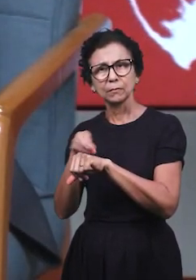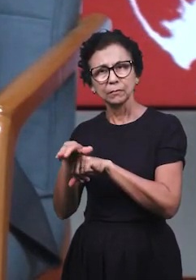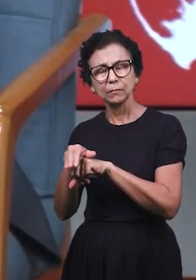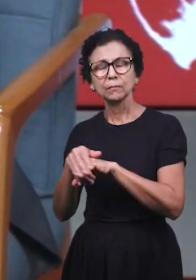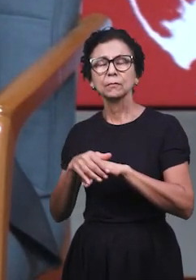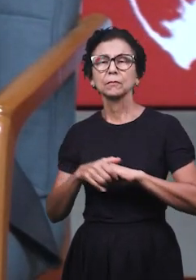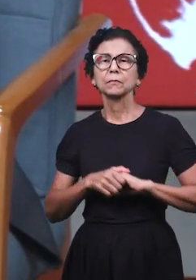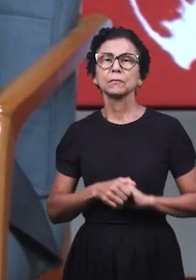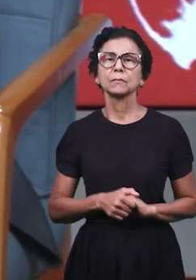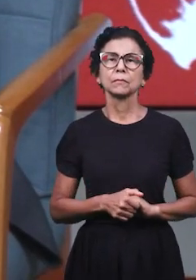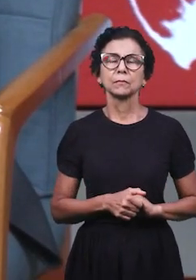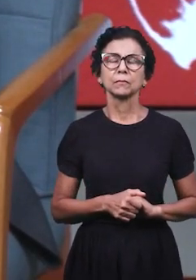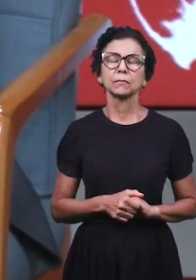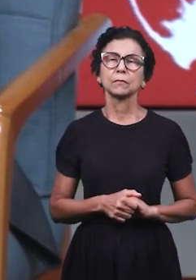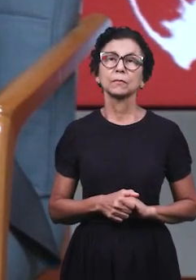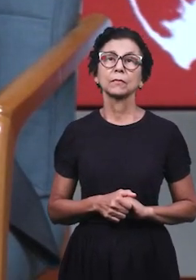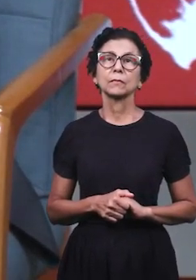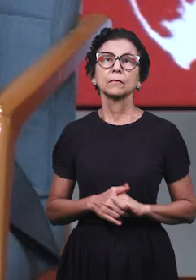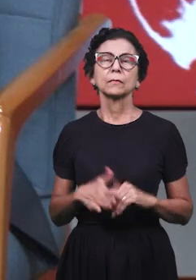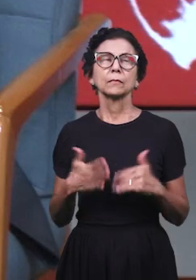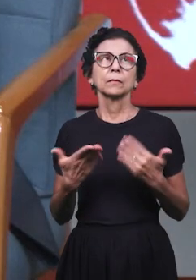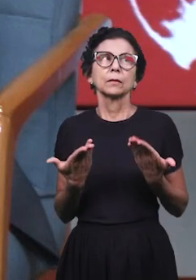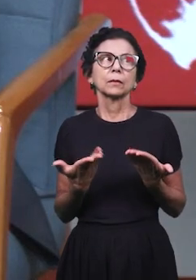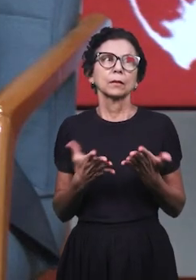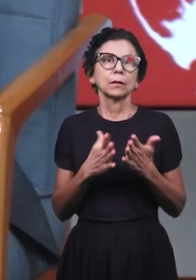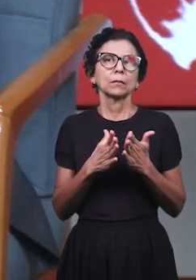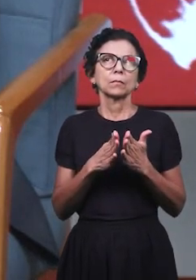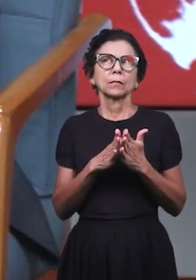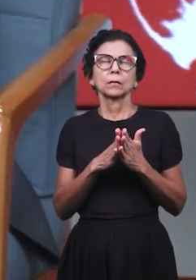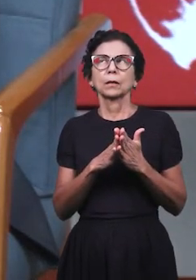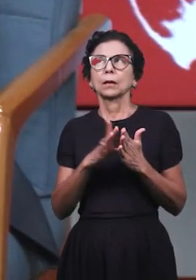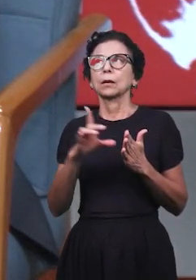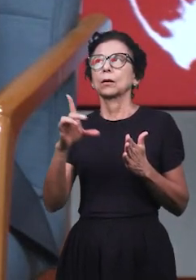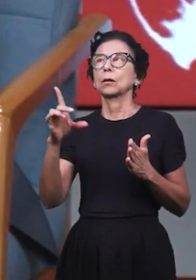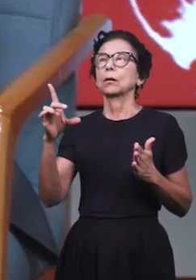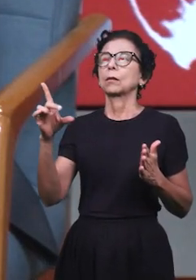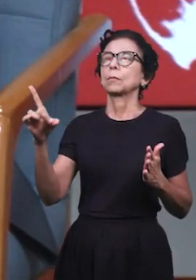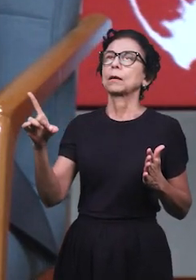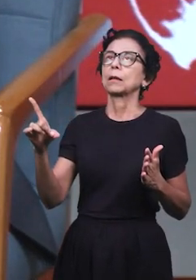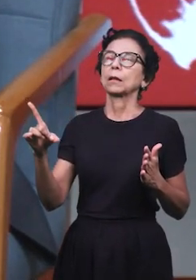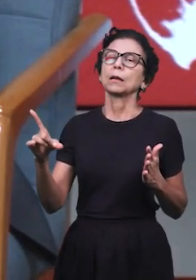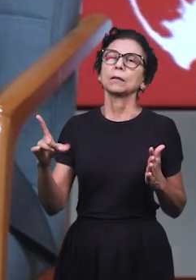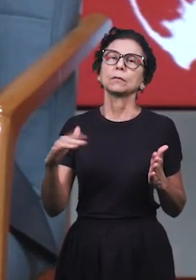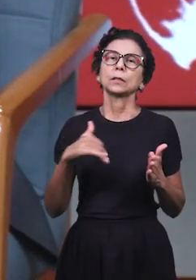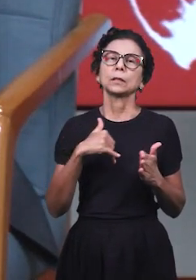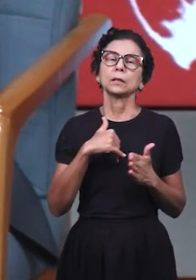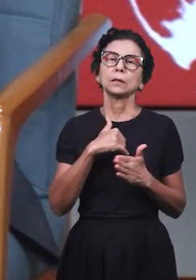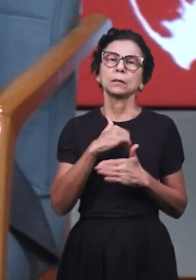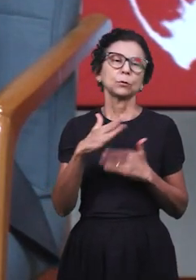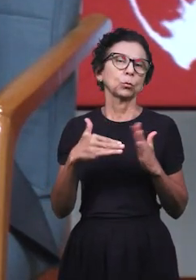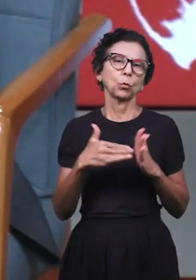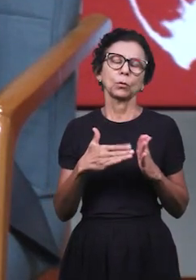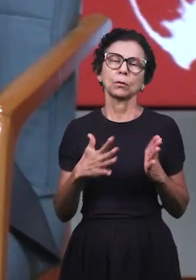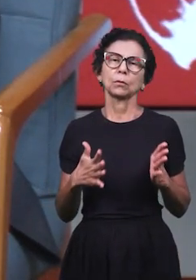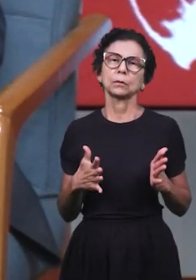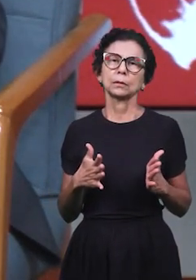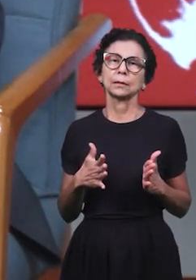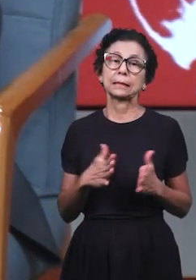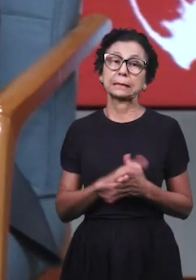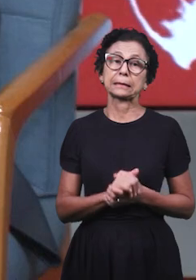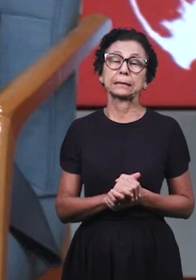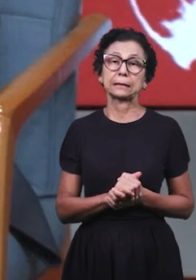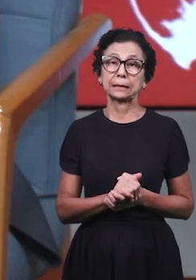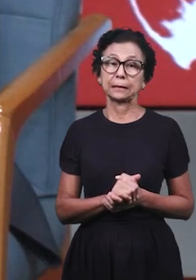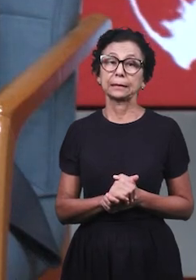falamos na palavra, nós não estamos falando na palavra como um todo. E às vezes a palavra é dura, às